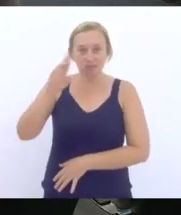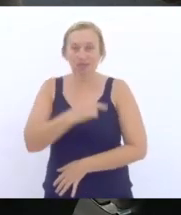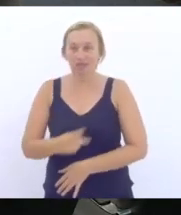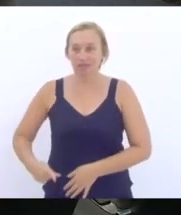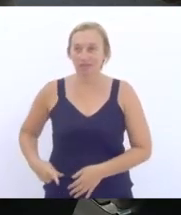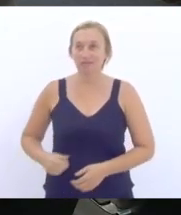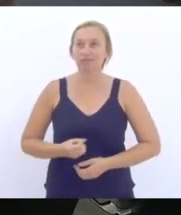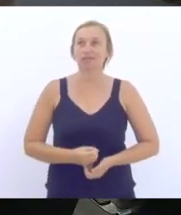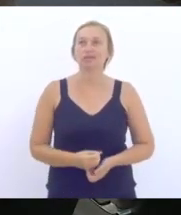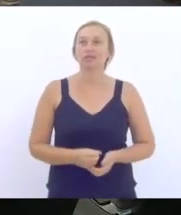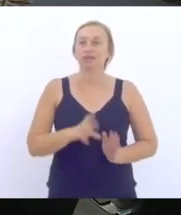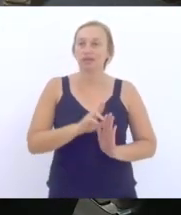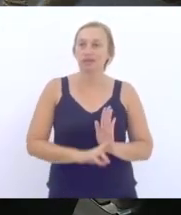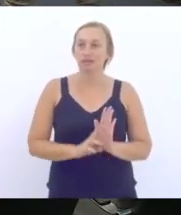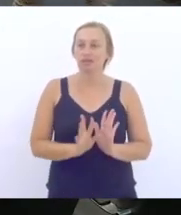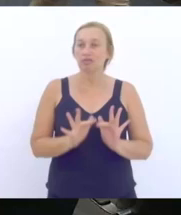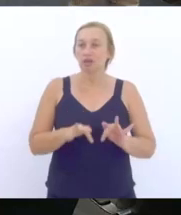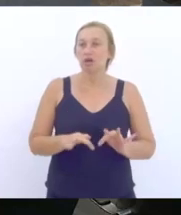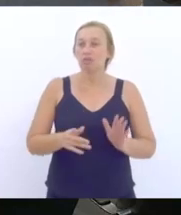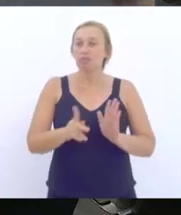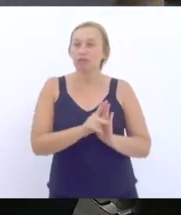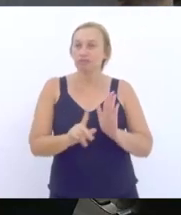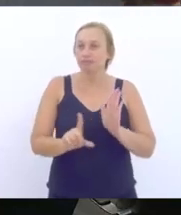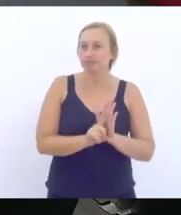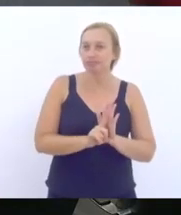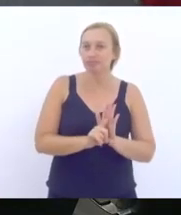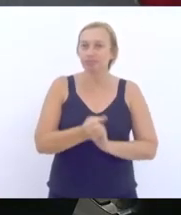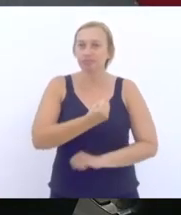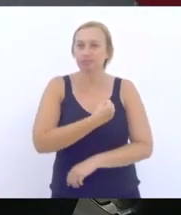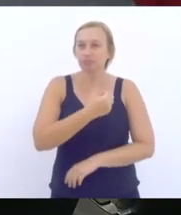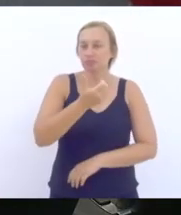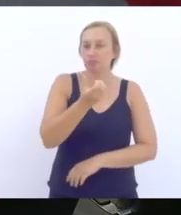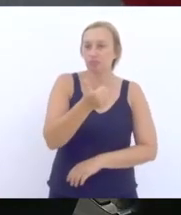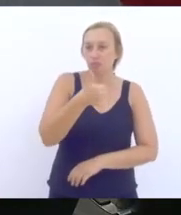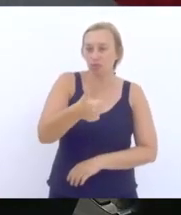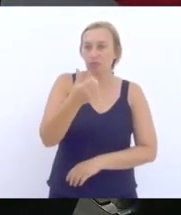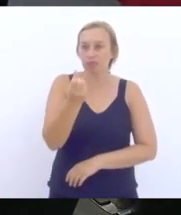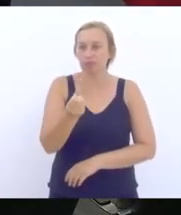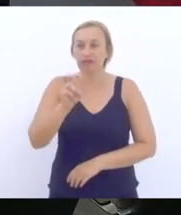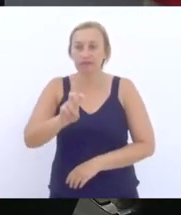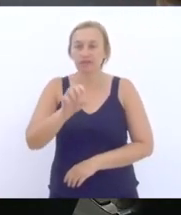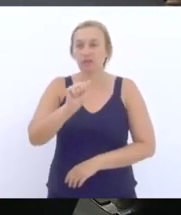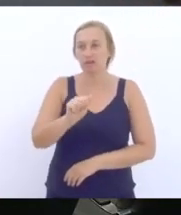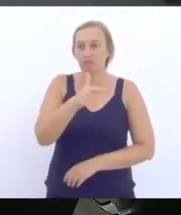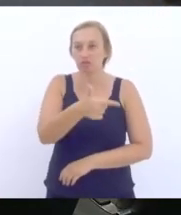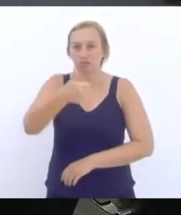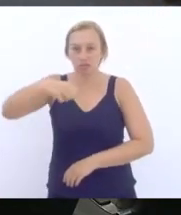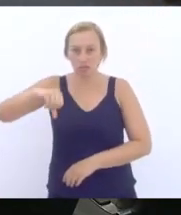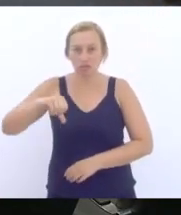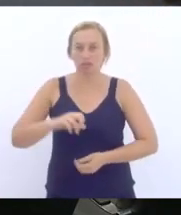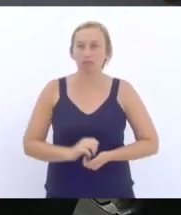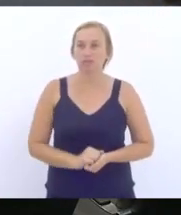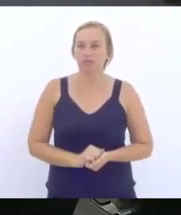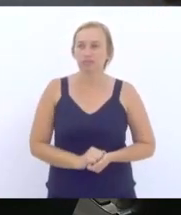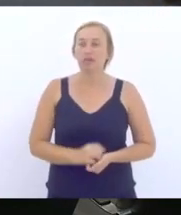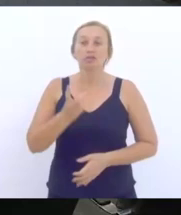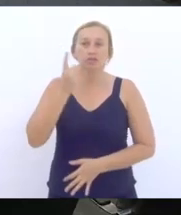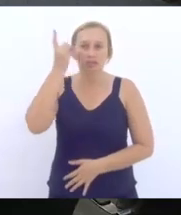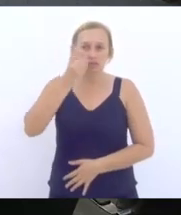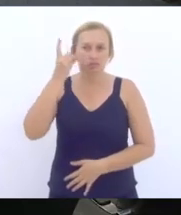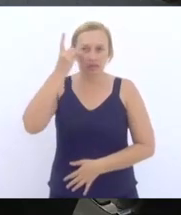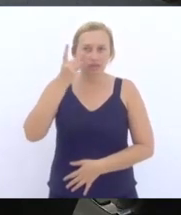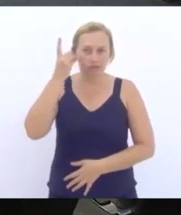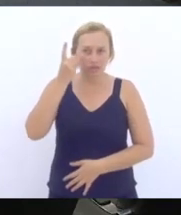Baldwin. Projeto de lei número 165-A de 2019, de autoria do